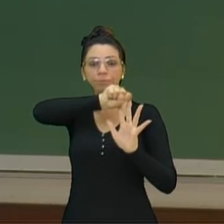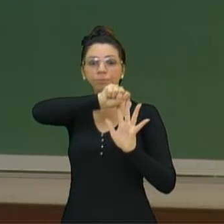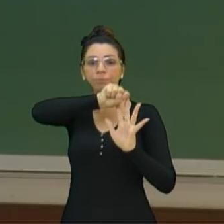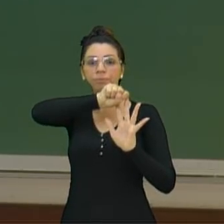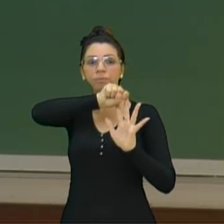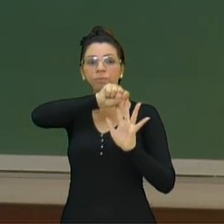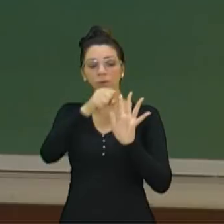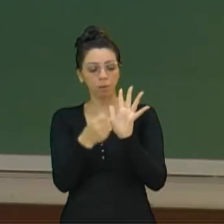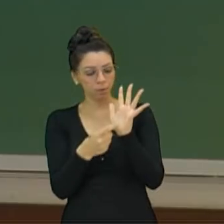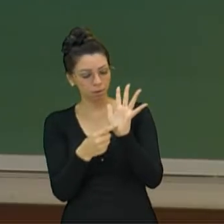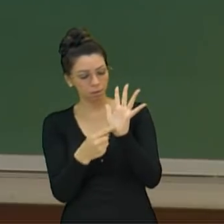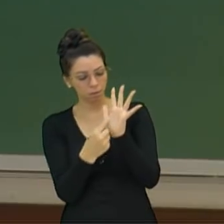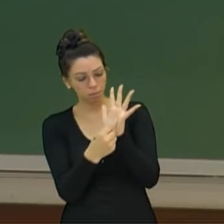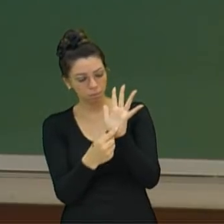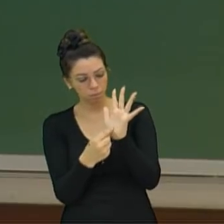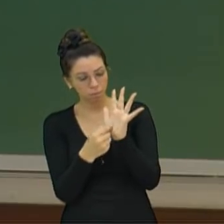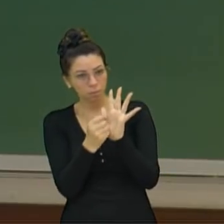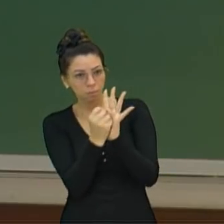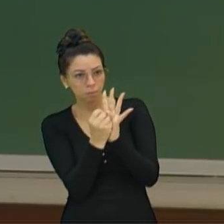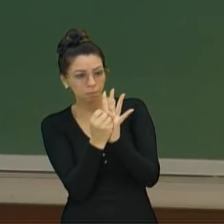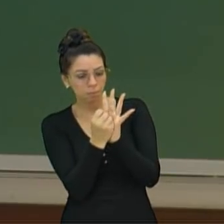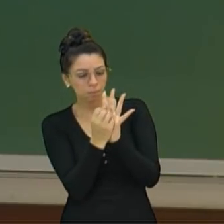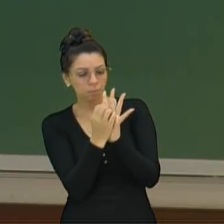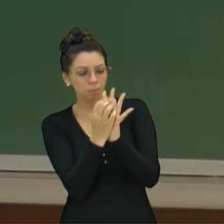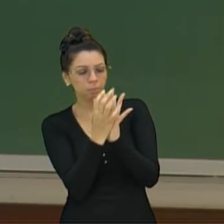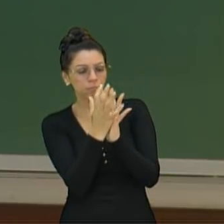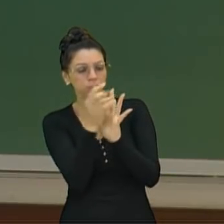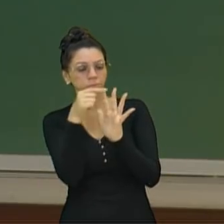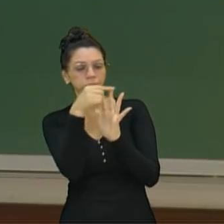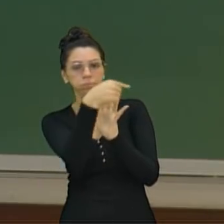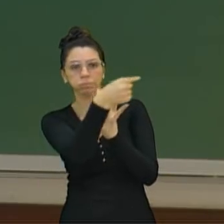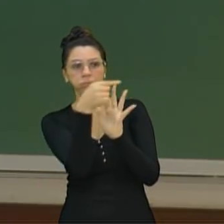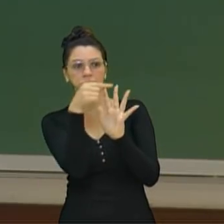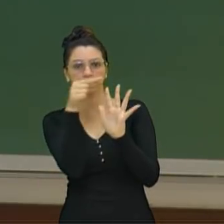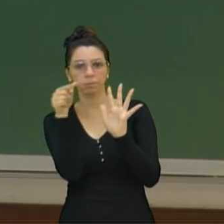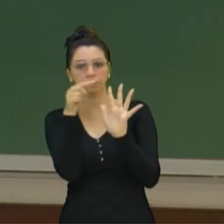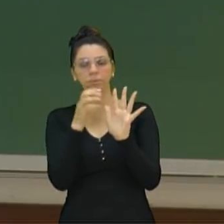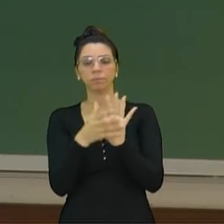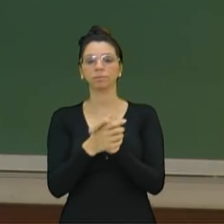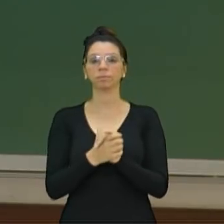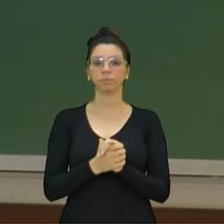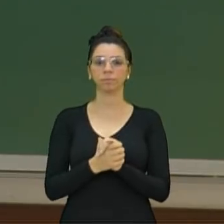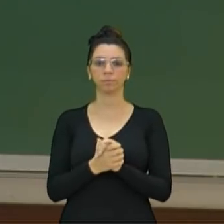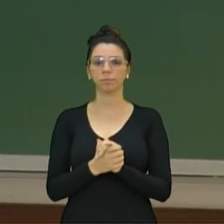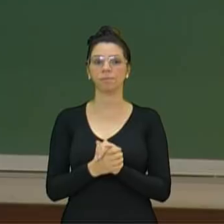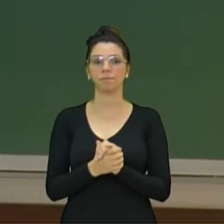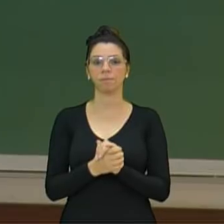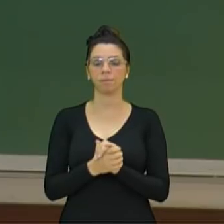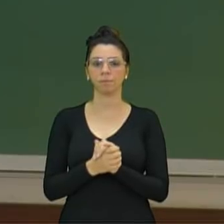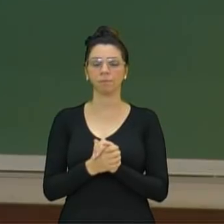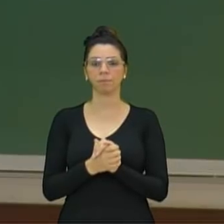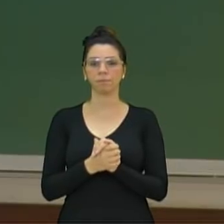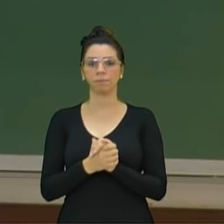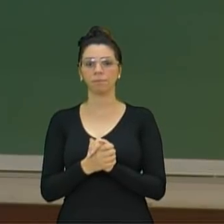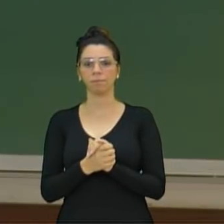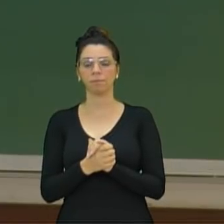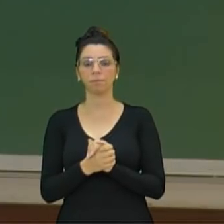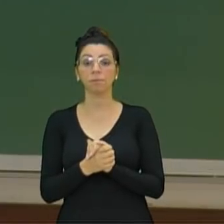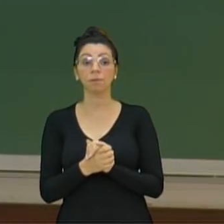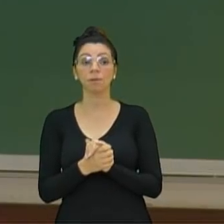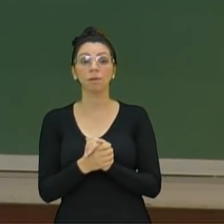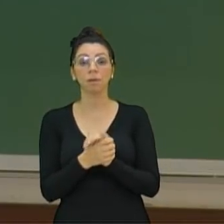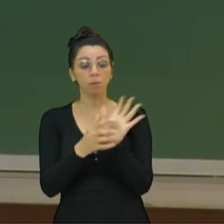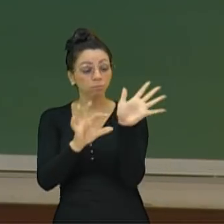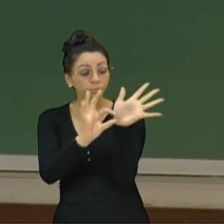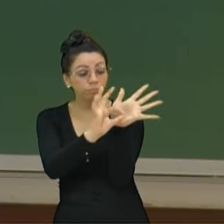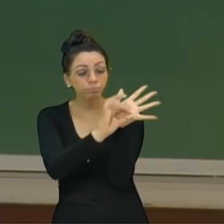do corpo celular e indo para a ponta oposta, para o outro lado do neurônio, eu vou ter uma região que eu chamo de